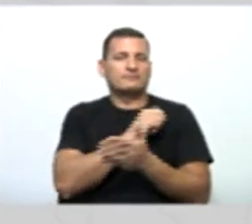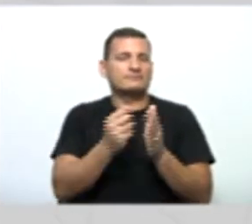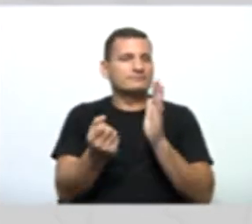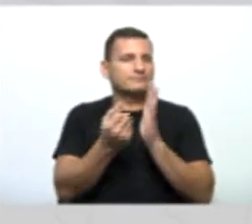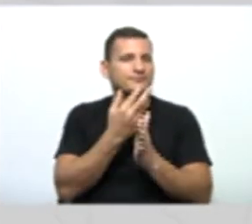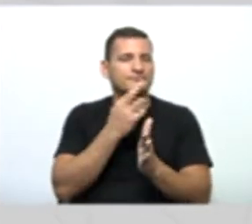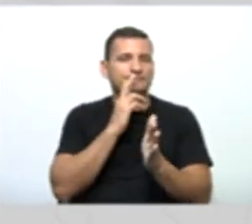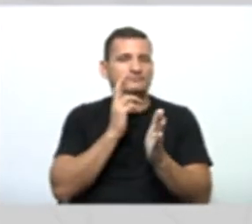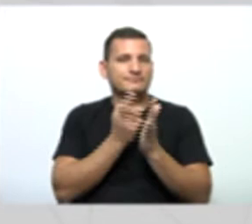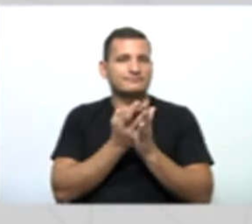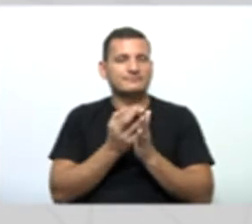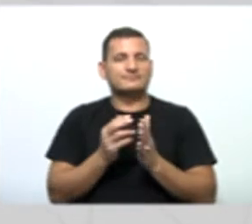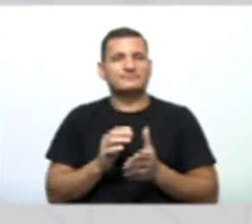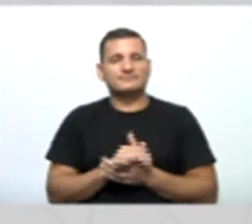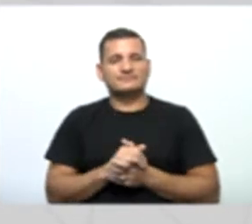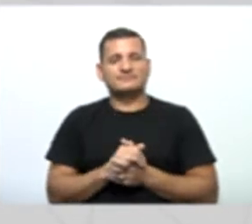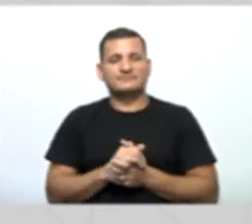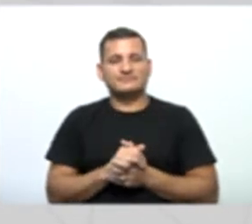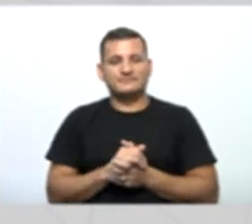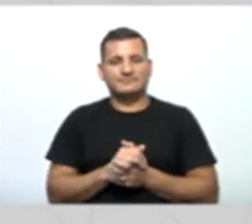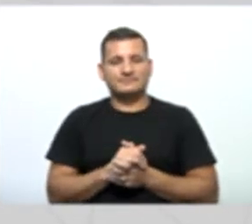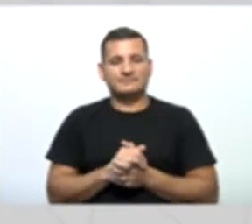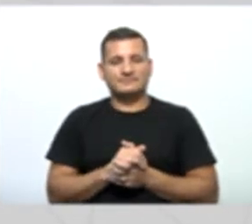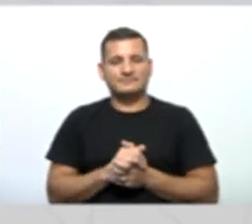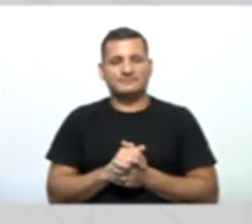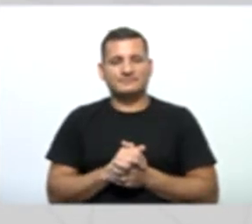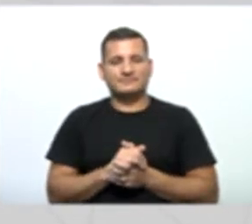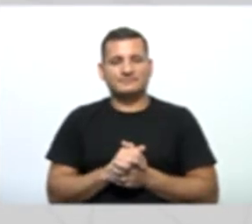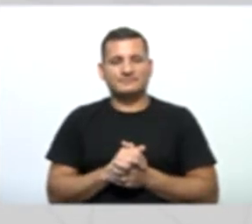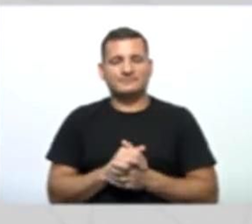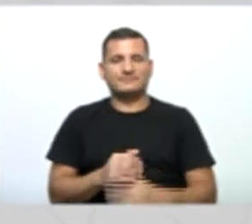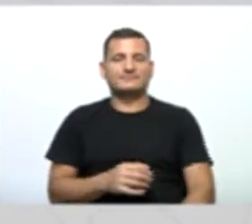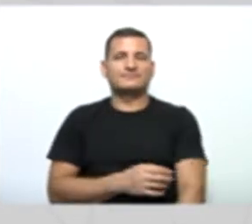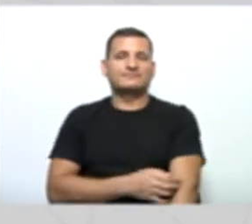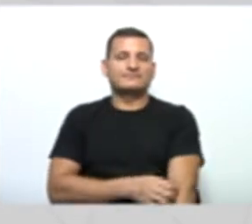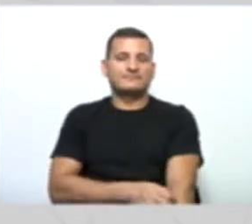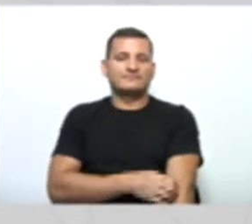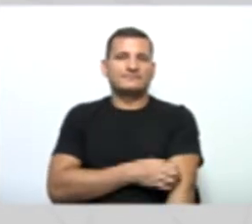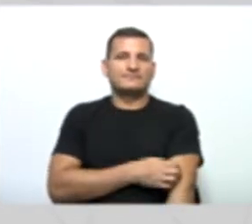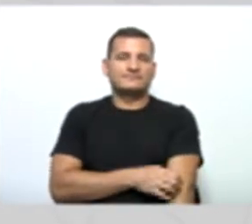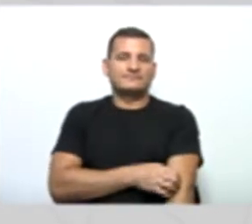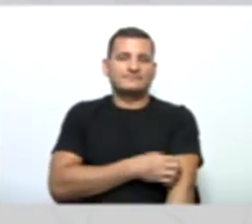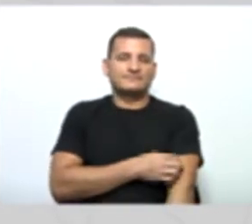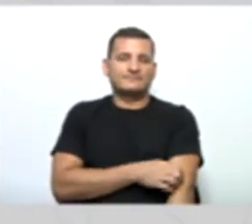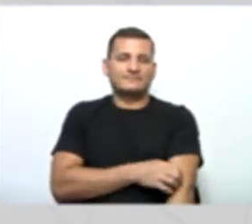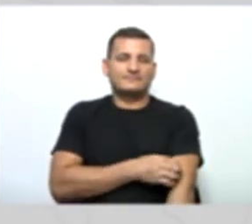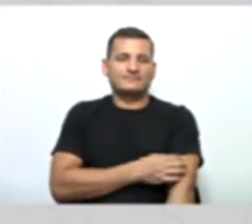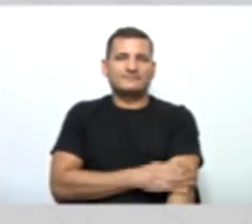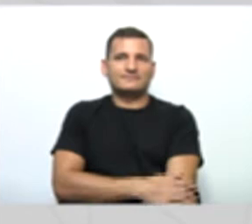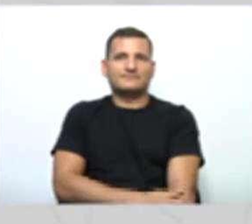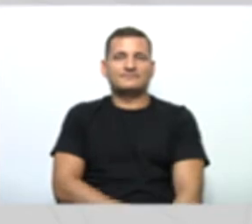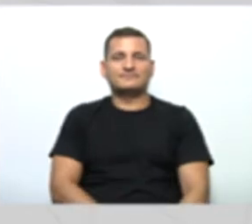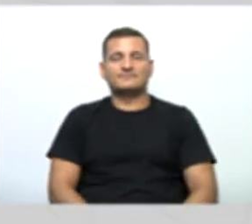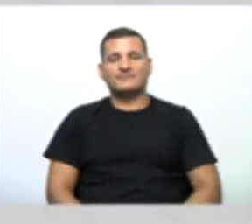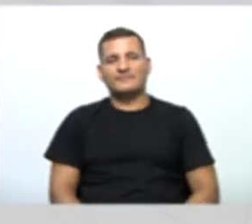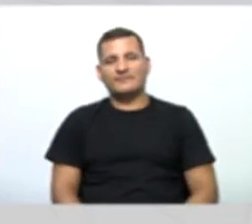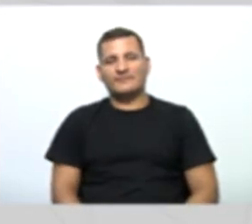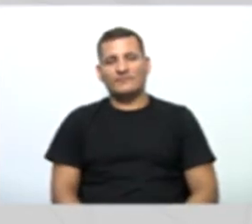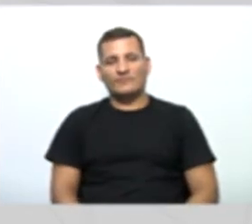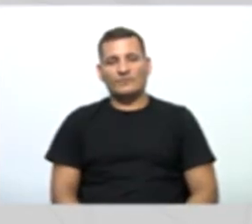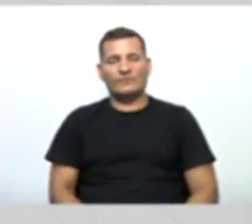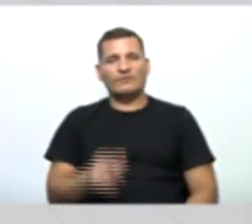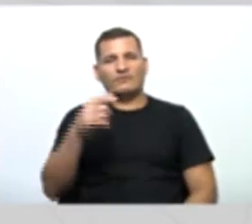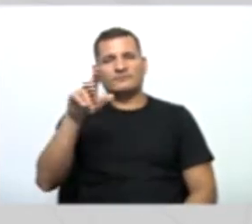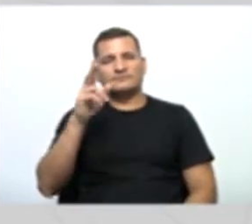Não, o pessoal tá devagar aqui. Vamos lá, então, gente, ó, o pessoal acho que tá com medo de participar. Eu vou desvendar aí o mistério. Vocês observaram aqui, ó, que